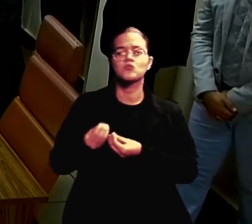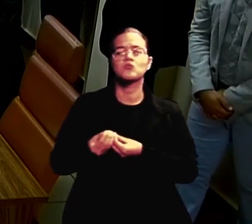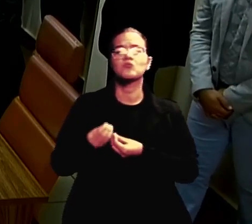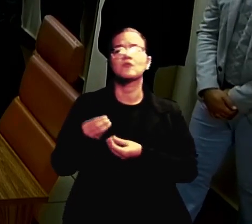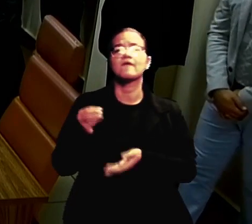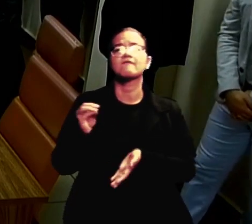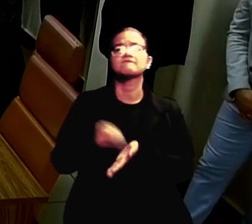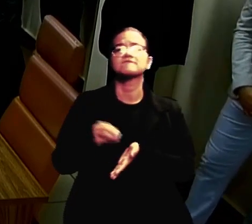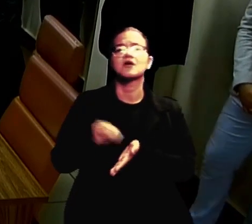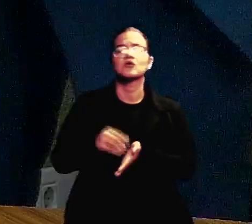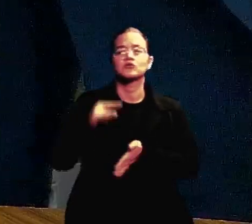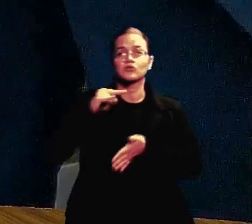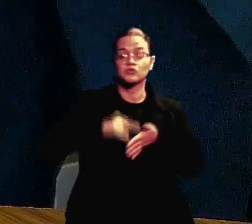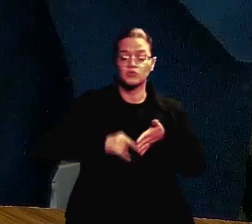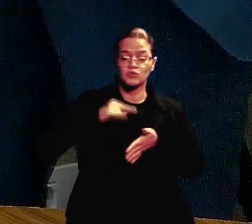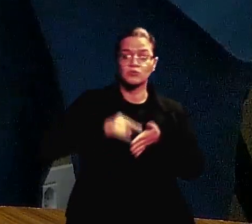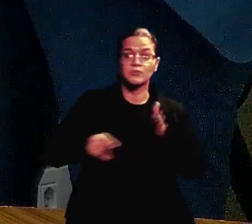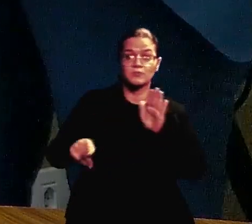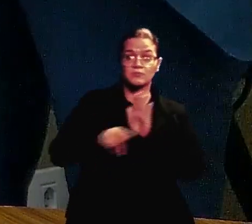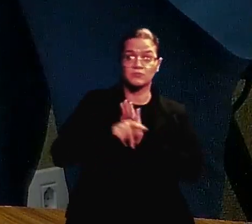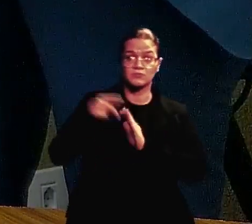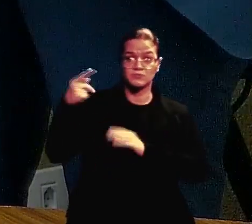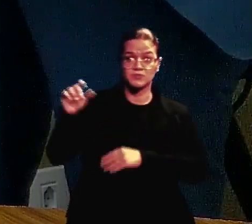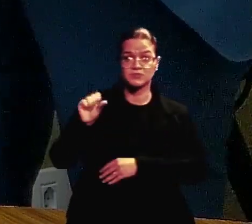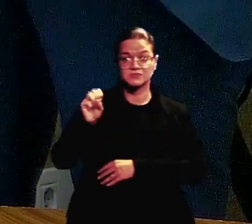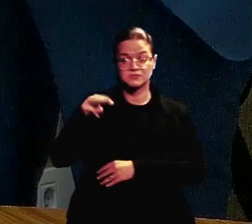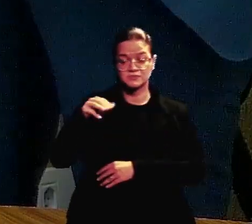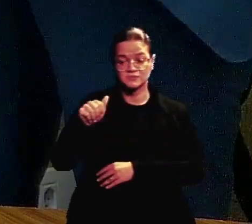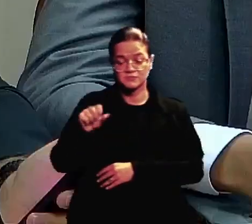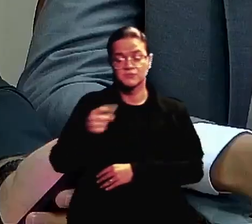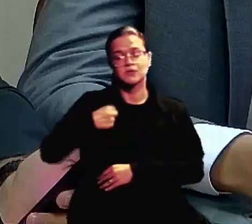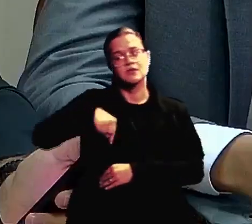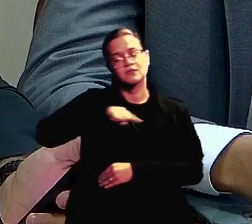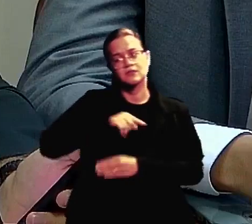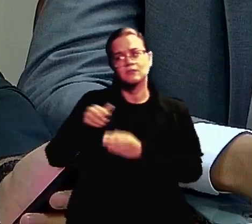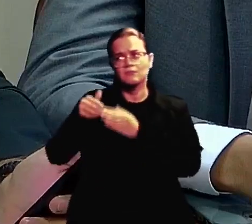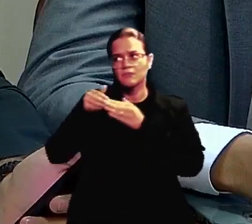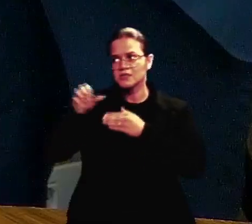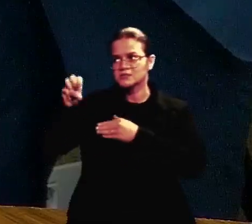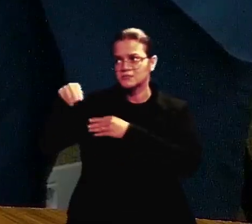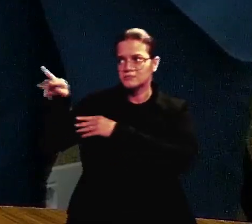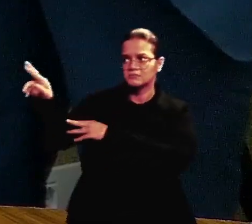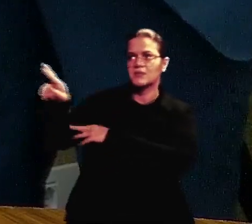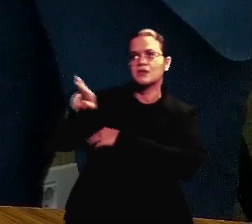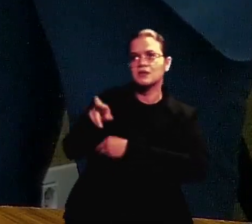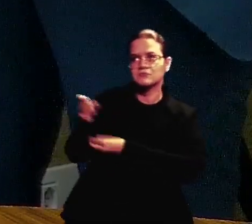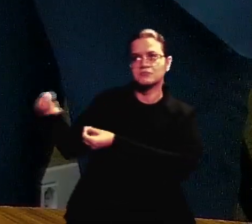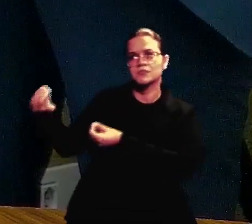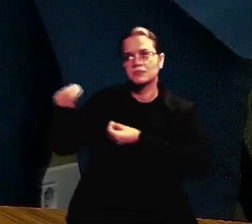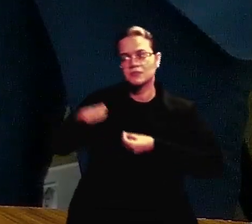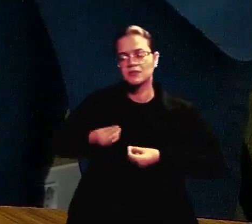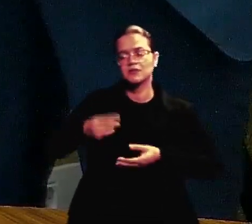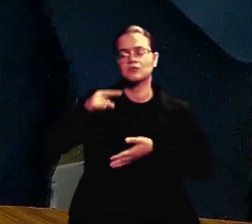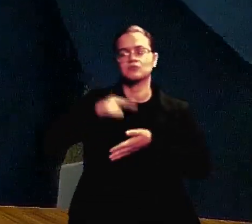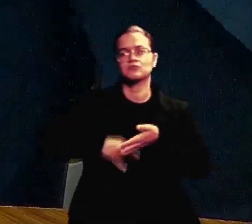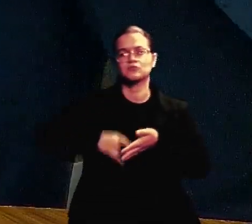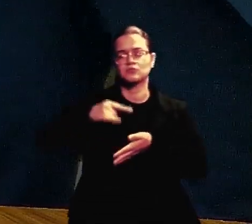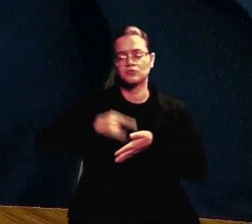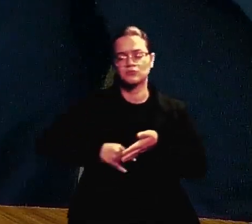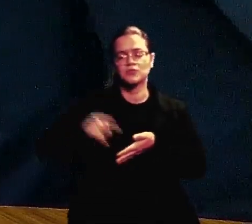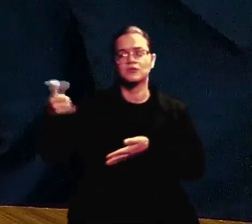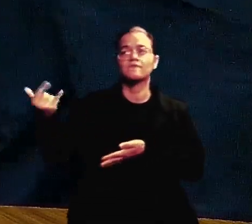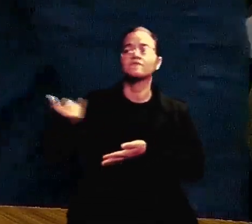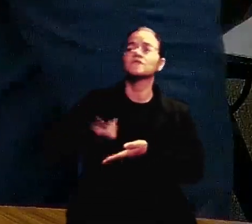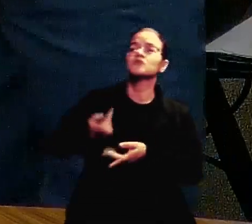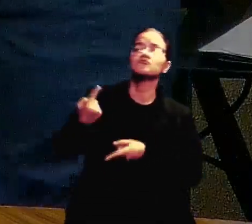como a ausência do documento é da SEMAS, então a gente pede uma diligência para a SEMAS, para que ela possa